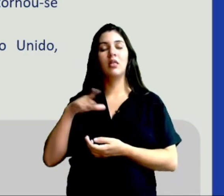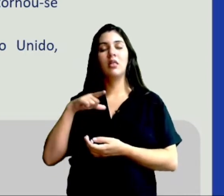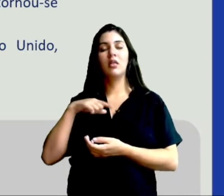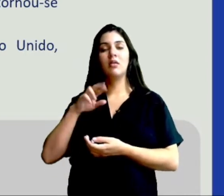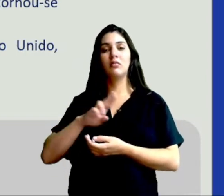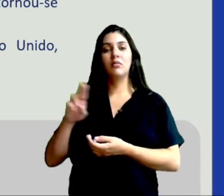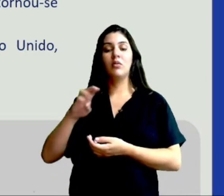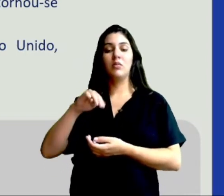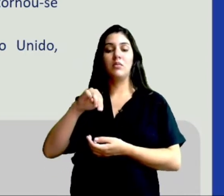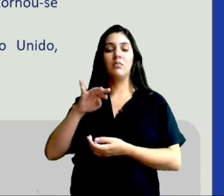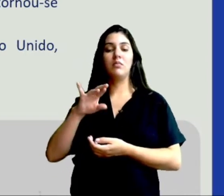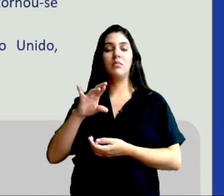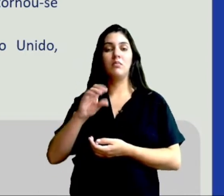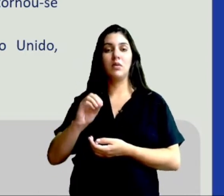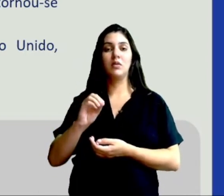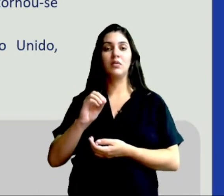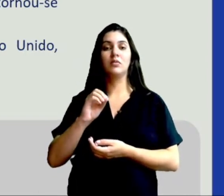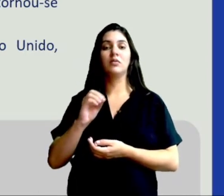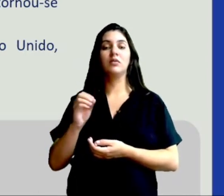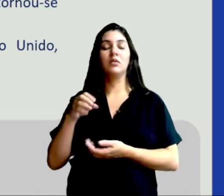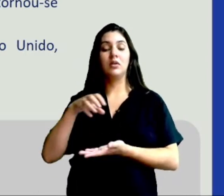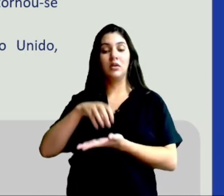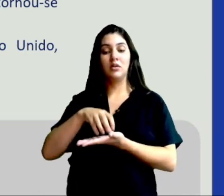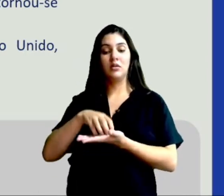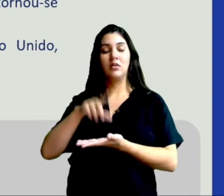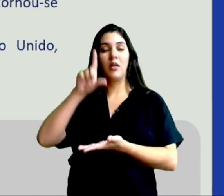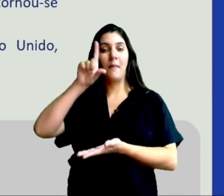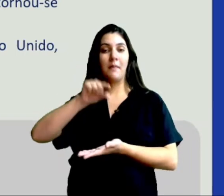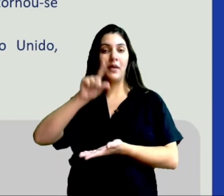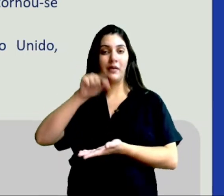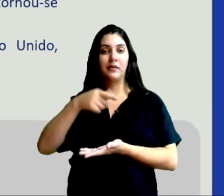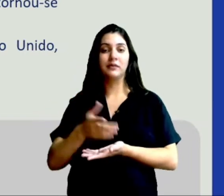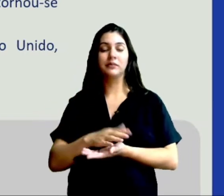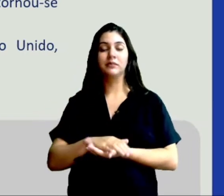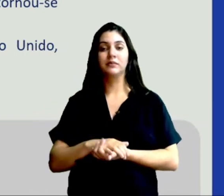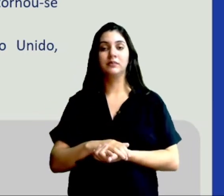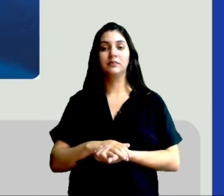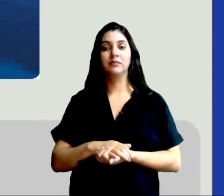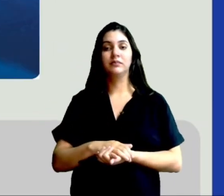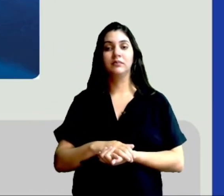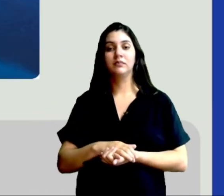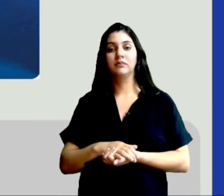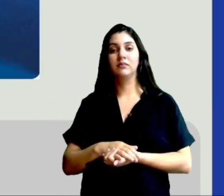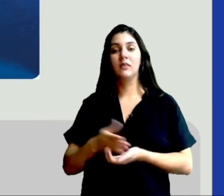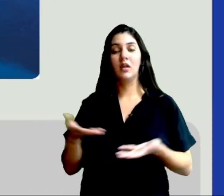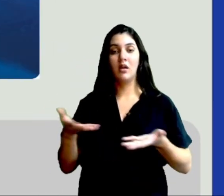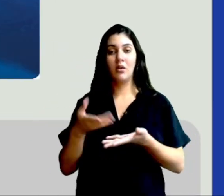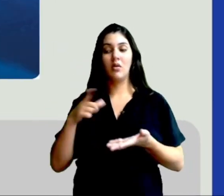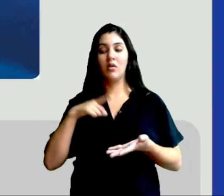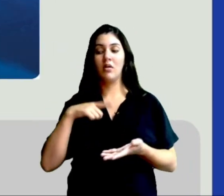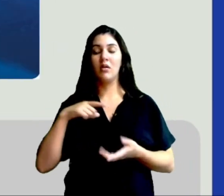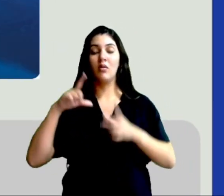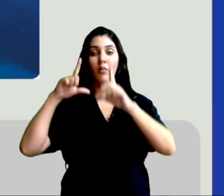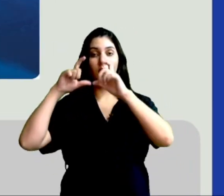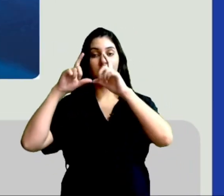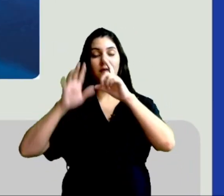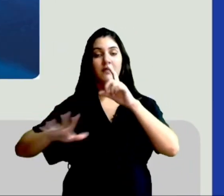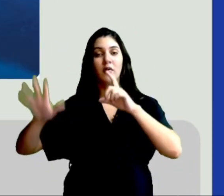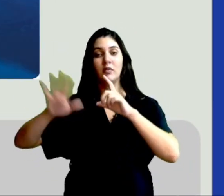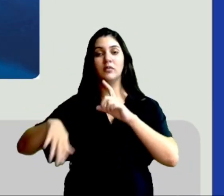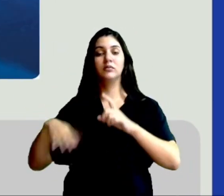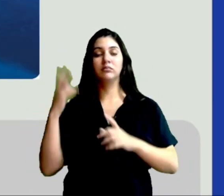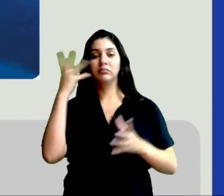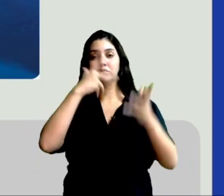nome, Micronésia, né? As ilhas minúsculas, ilhas pequenas. Aqui nós temos uma foto